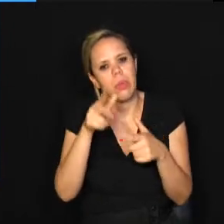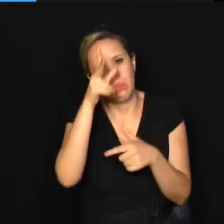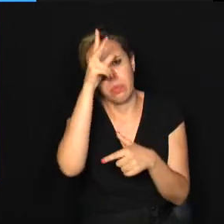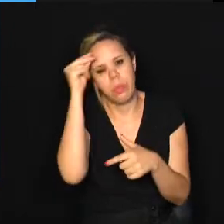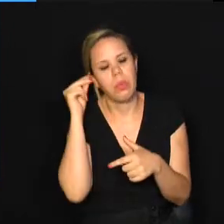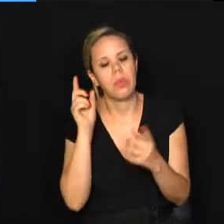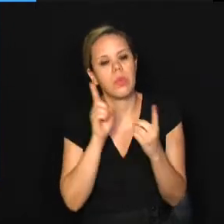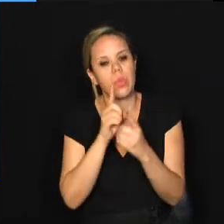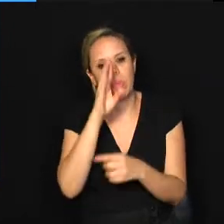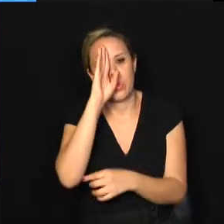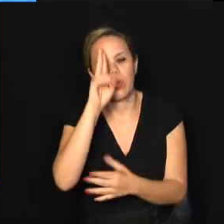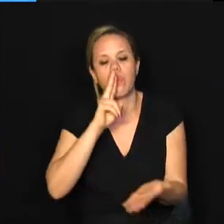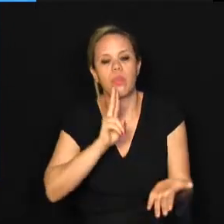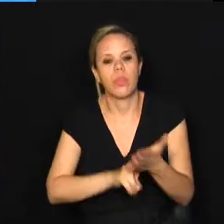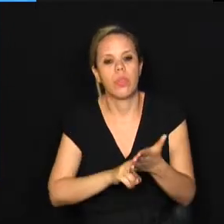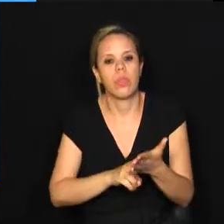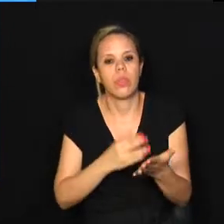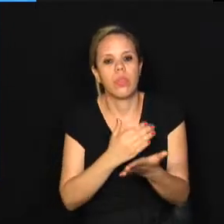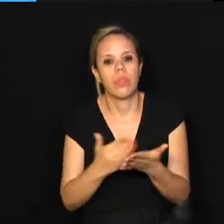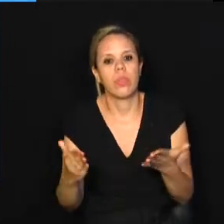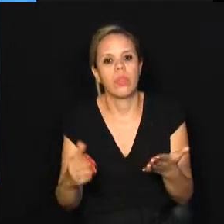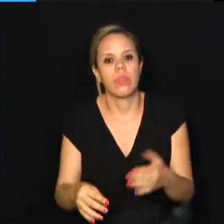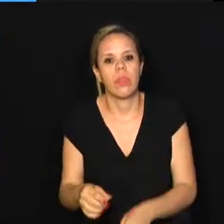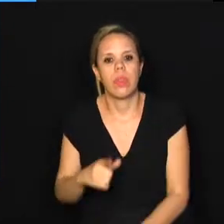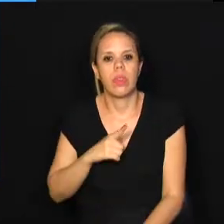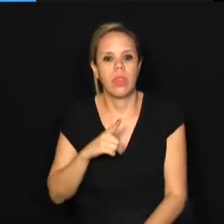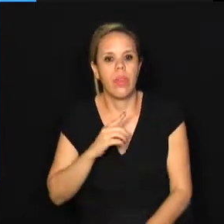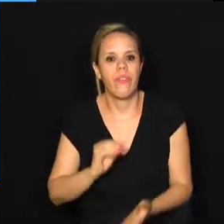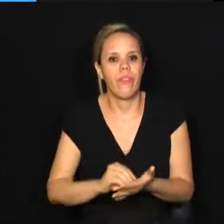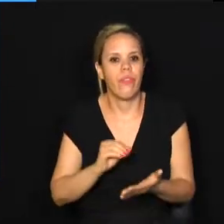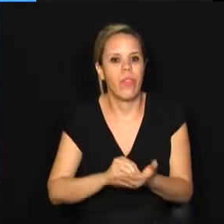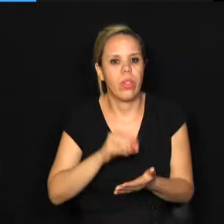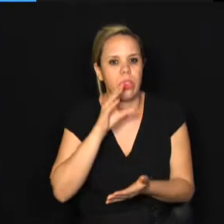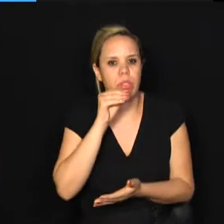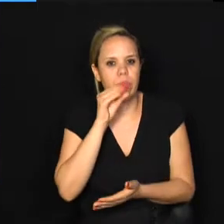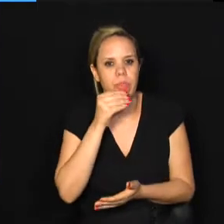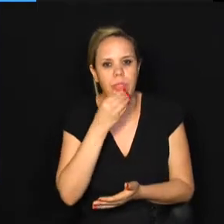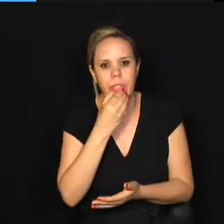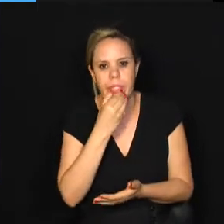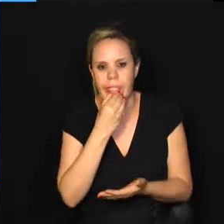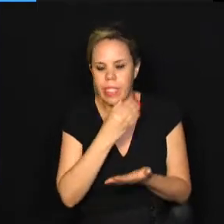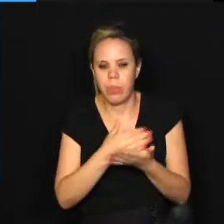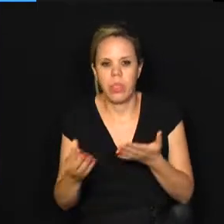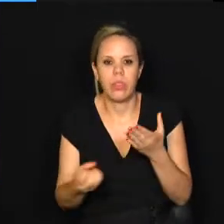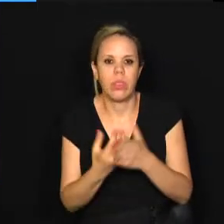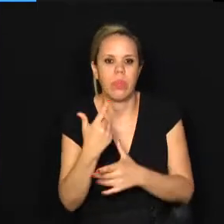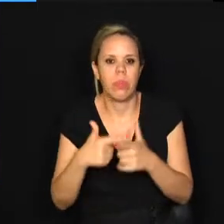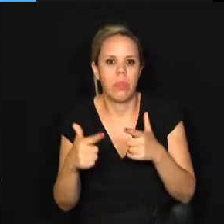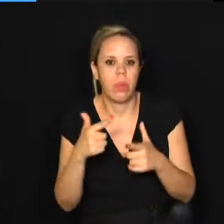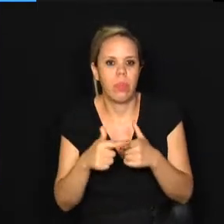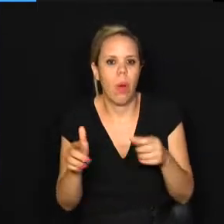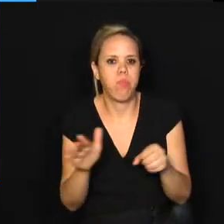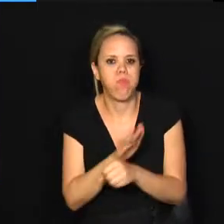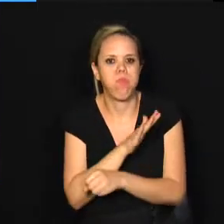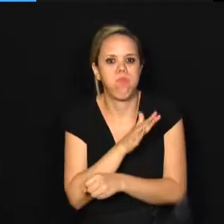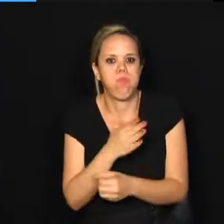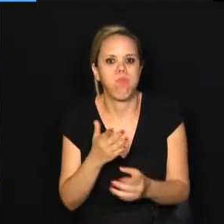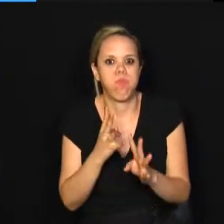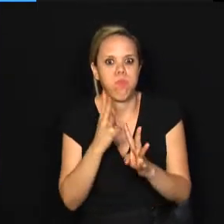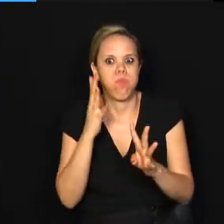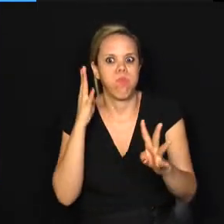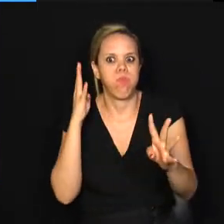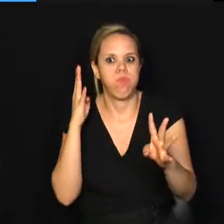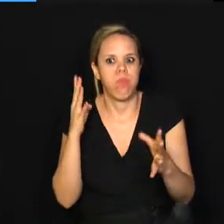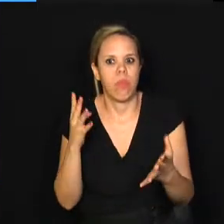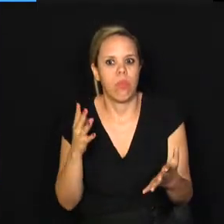você começa a precarizar, começa a ter falta de funcionário, começa a acontecer esses problemas de superlotações, filas enormes